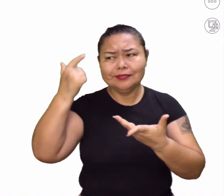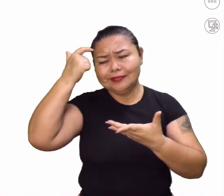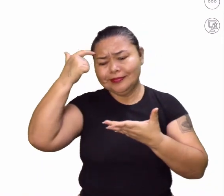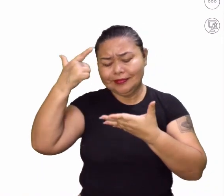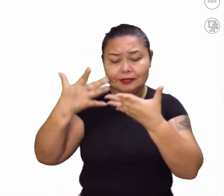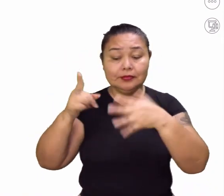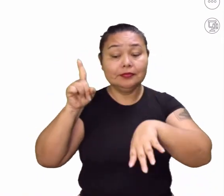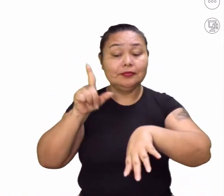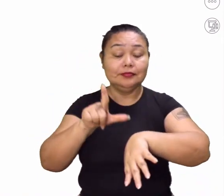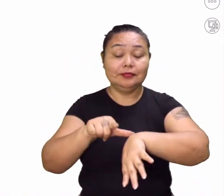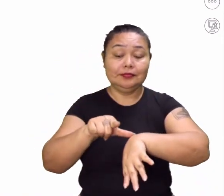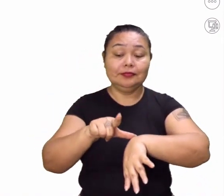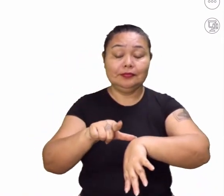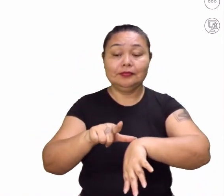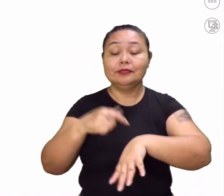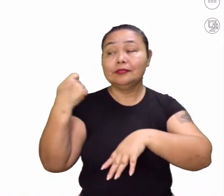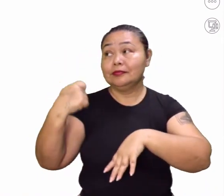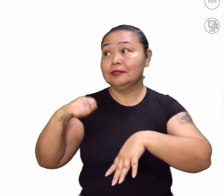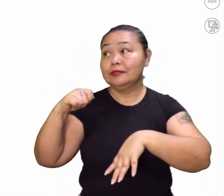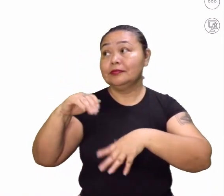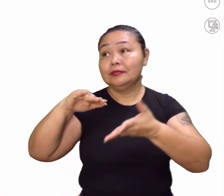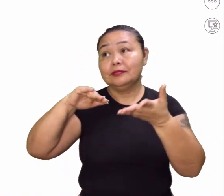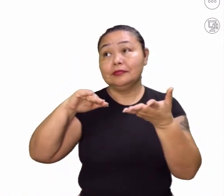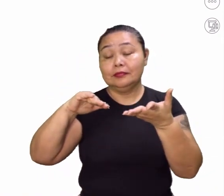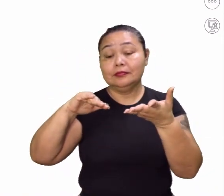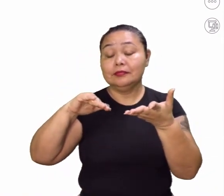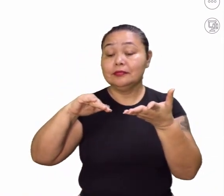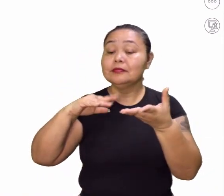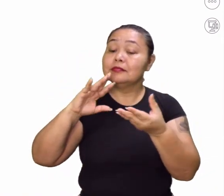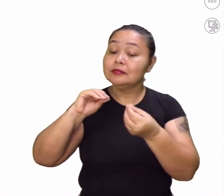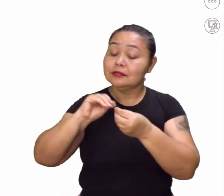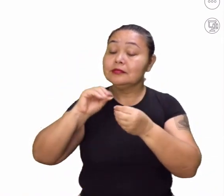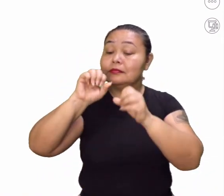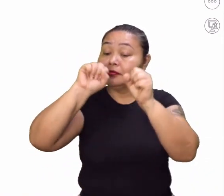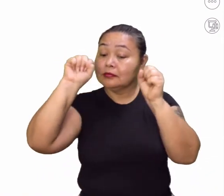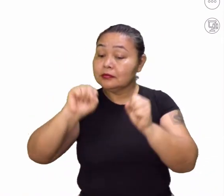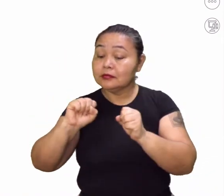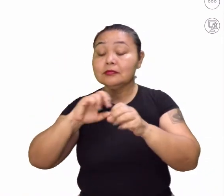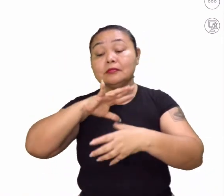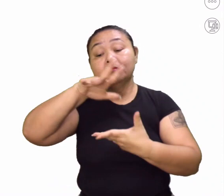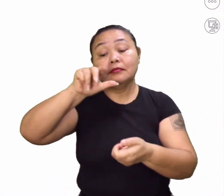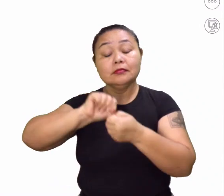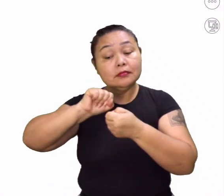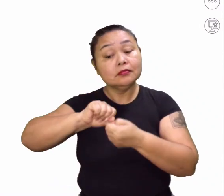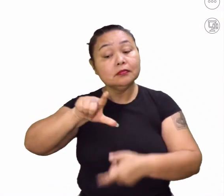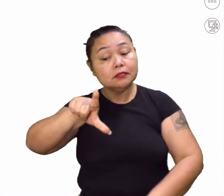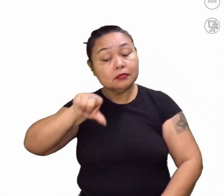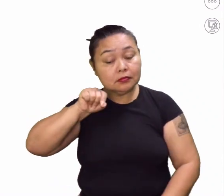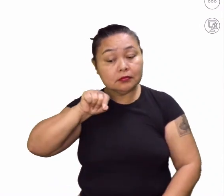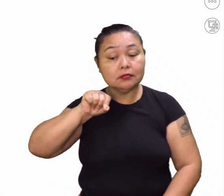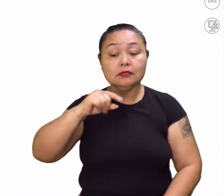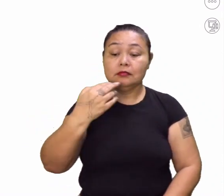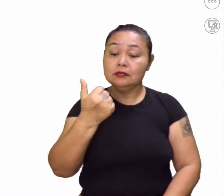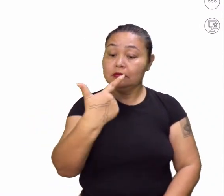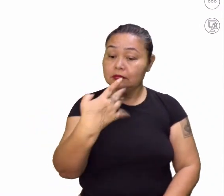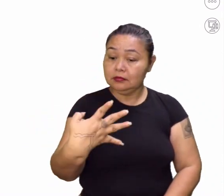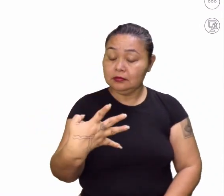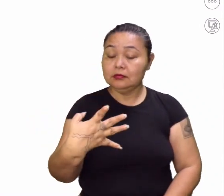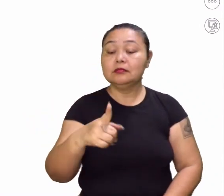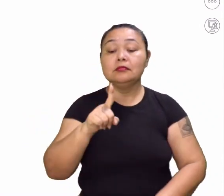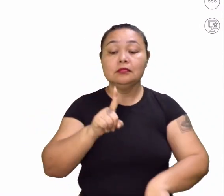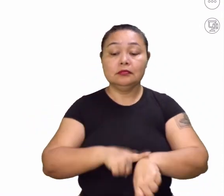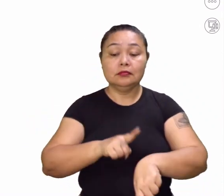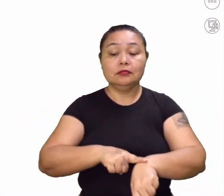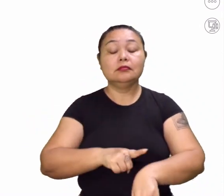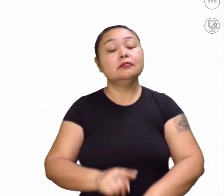com esse horário, né? Exatamente. E aí preferirem... a Convenção Internacional preferiu arredondar para 24 horas. Muito bem,